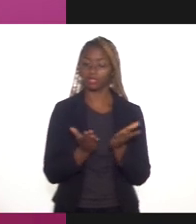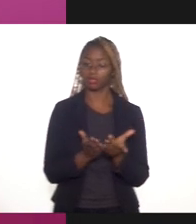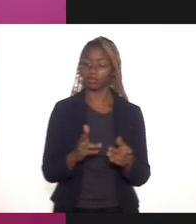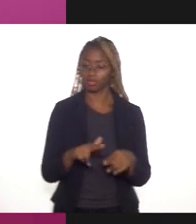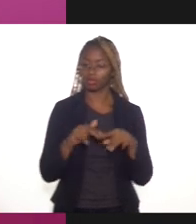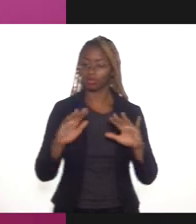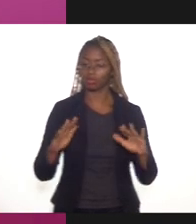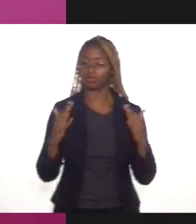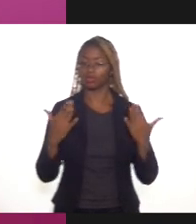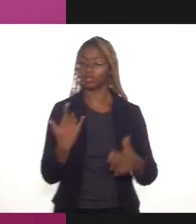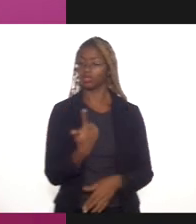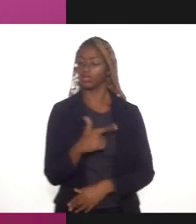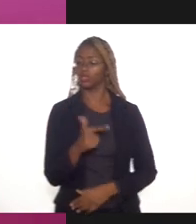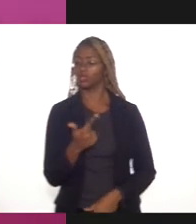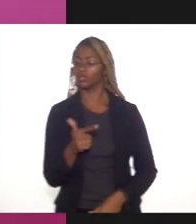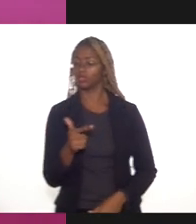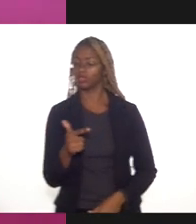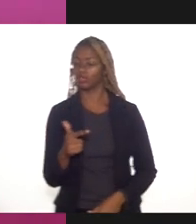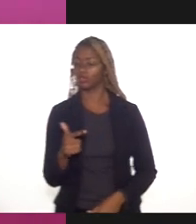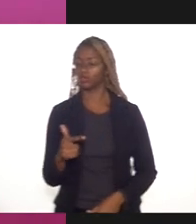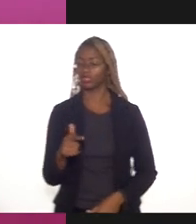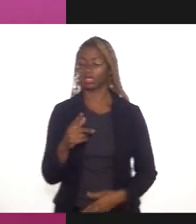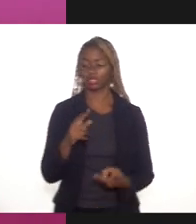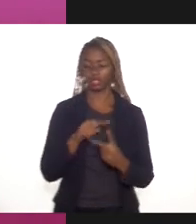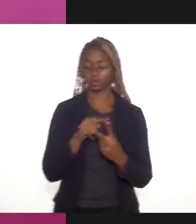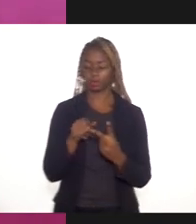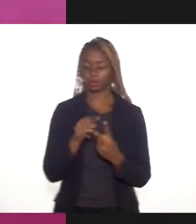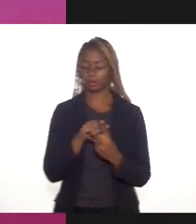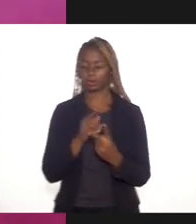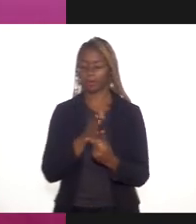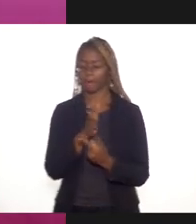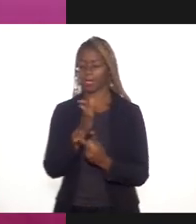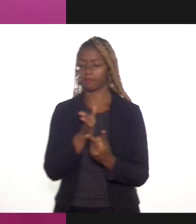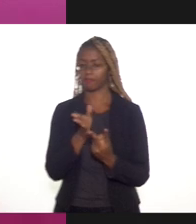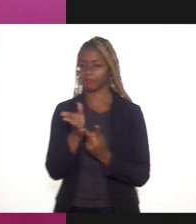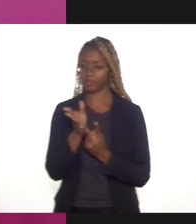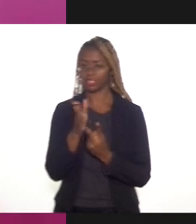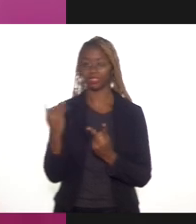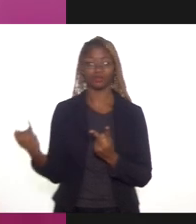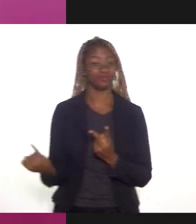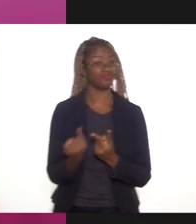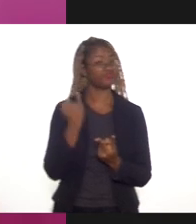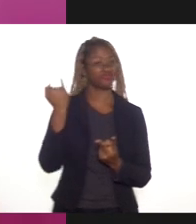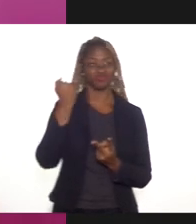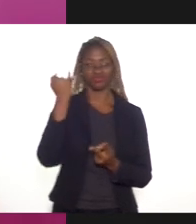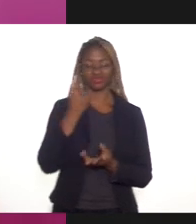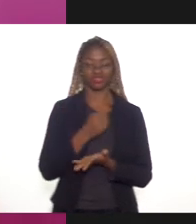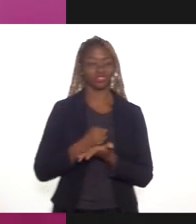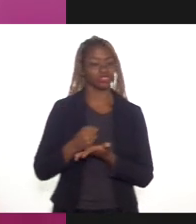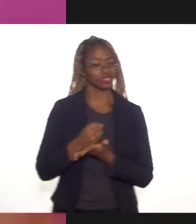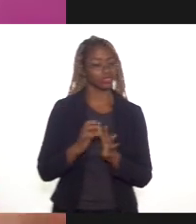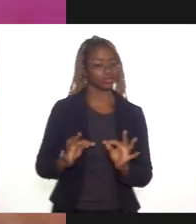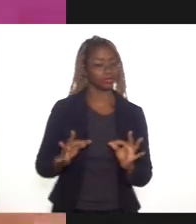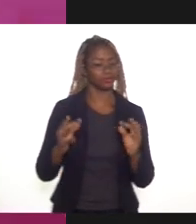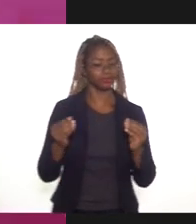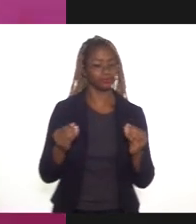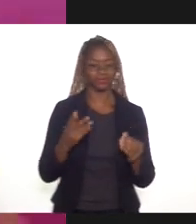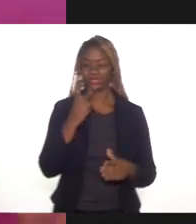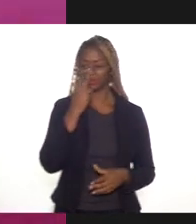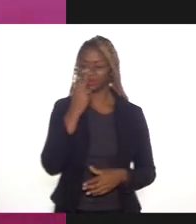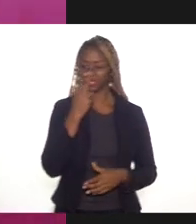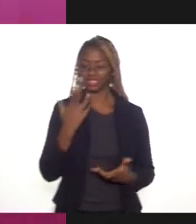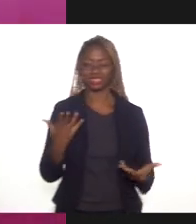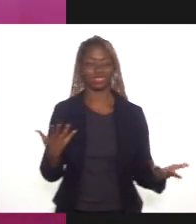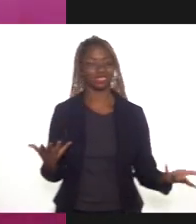quando a gente não tem esses dois eixos, que para mim é fundamental, a gente cai numa recessão